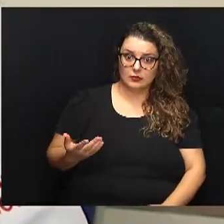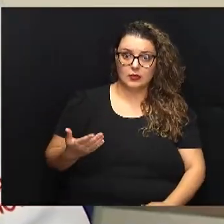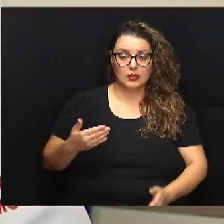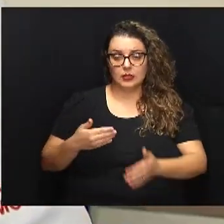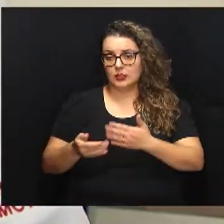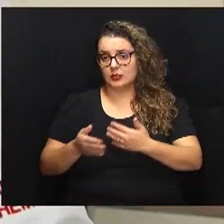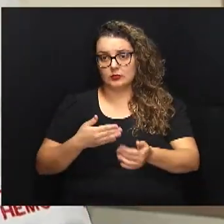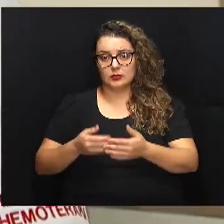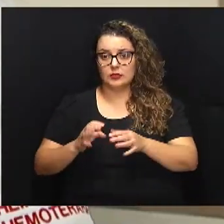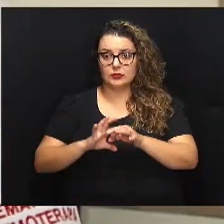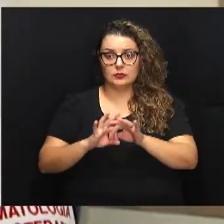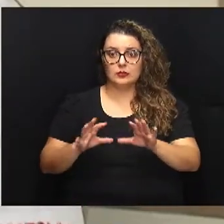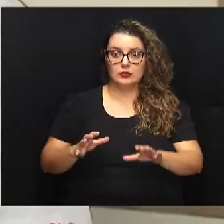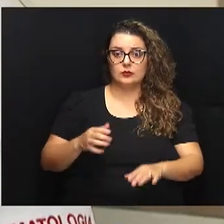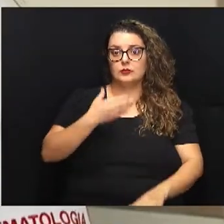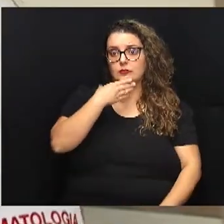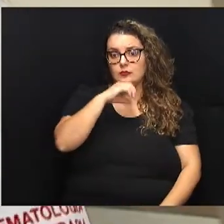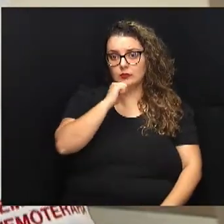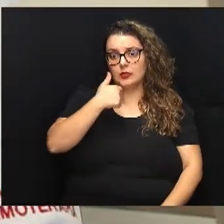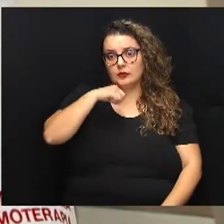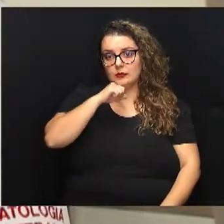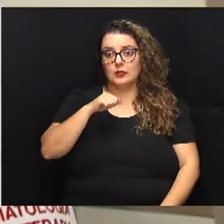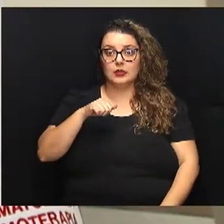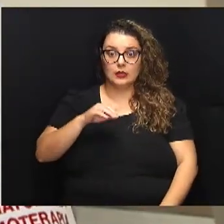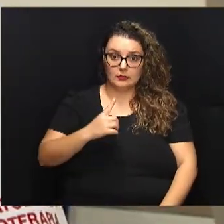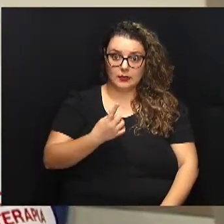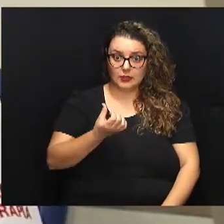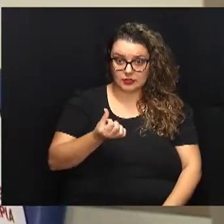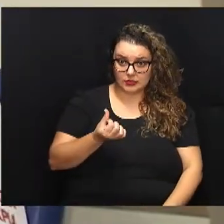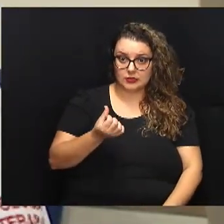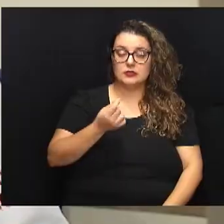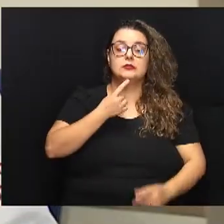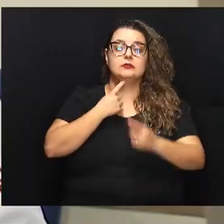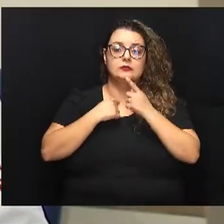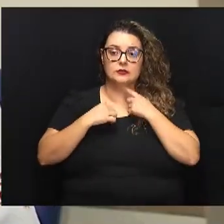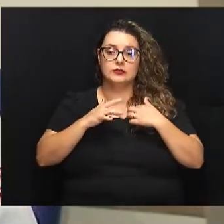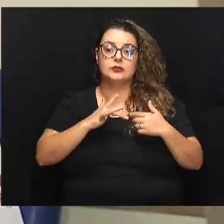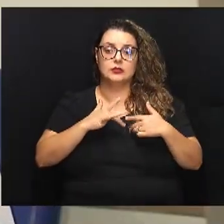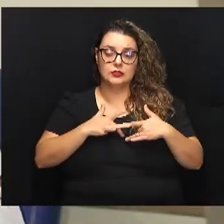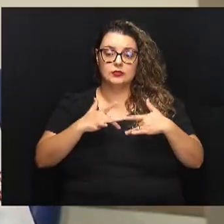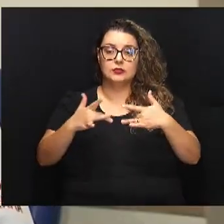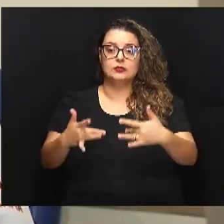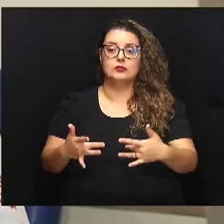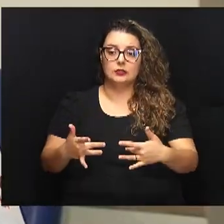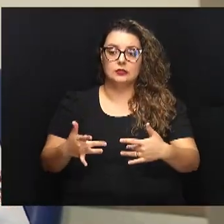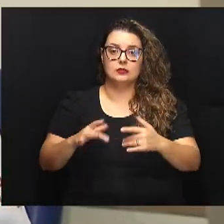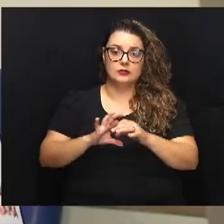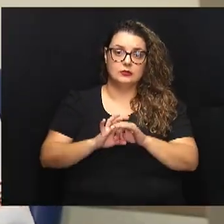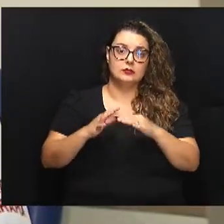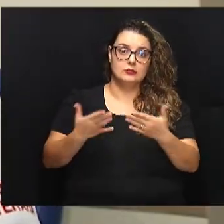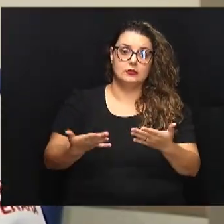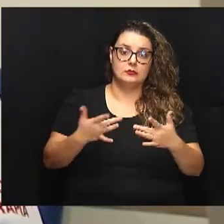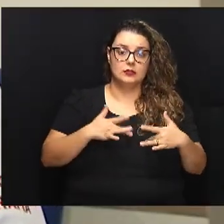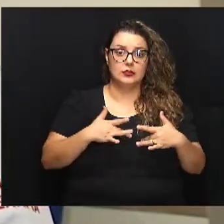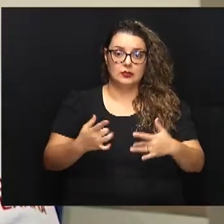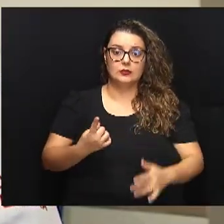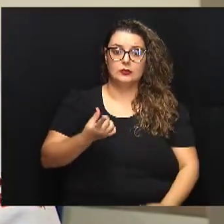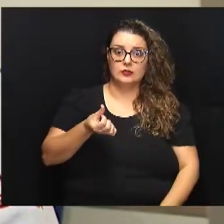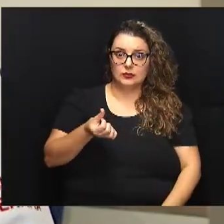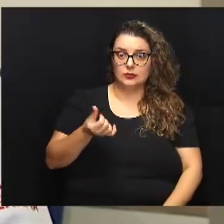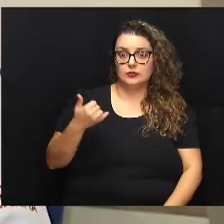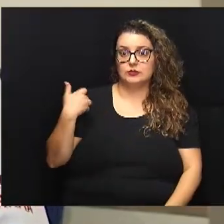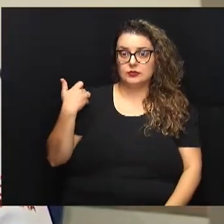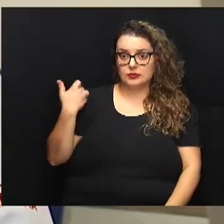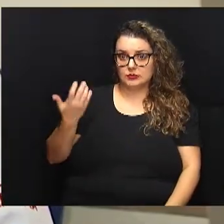da autorização dos pais, e se você tem mais de 16 anos e tem essa vontade de doar, você está liberado de doar a partir dos 16 anos,